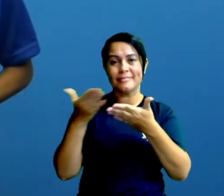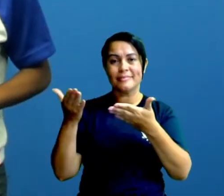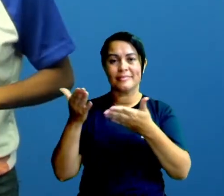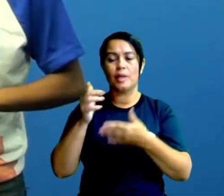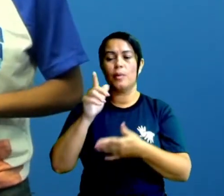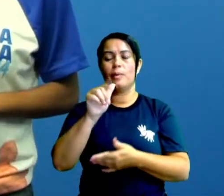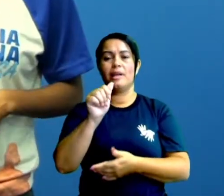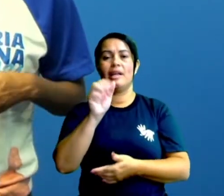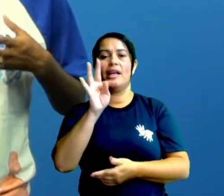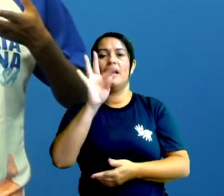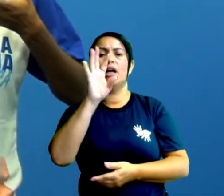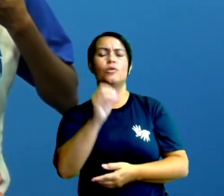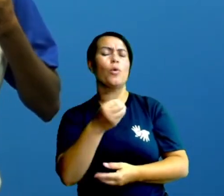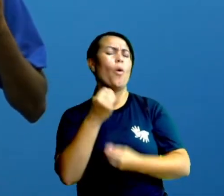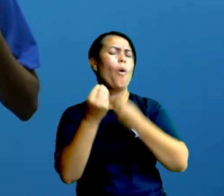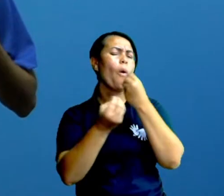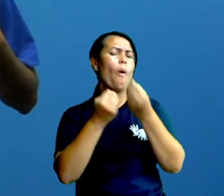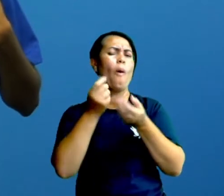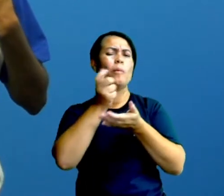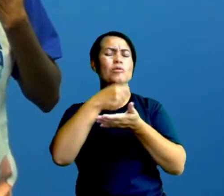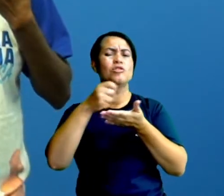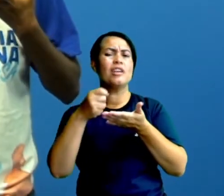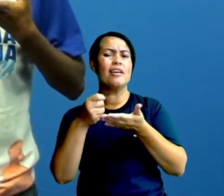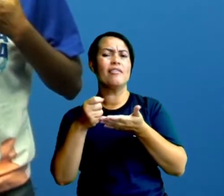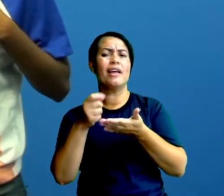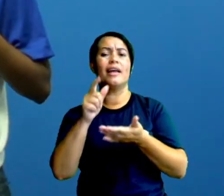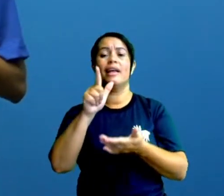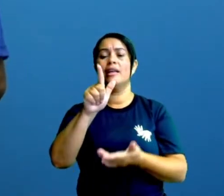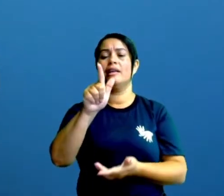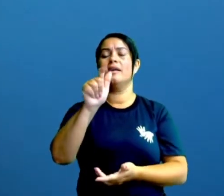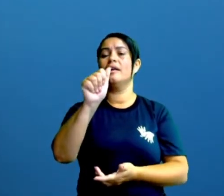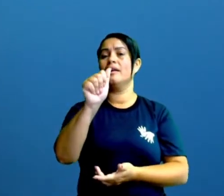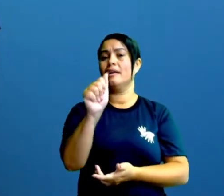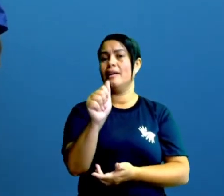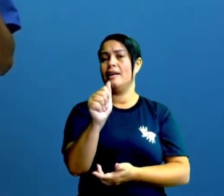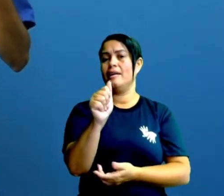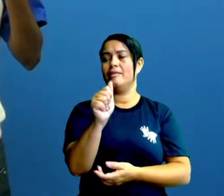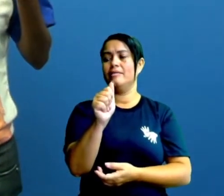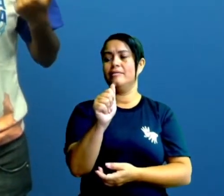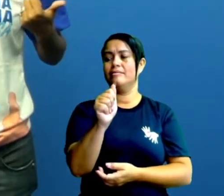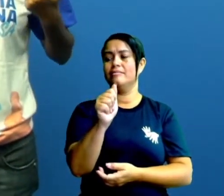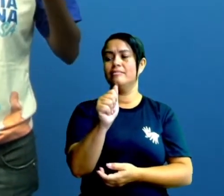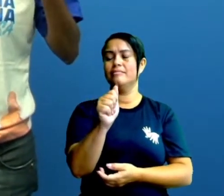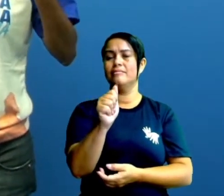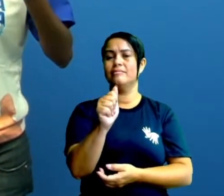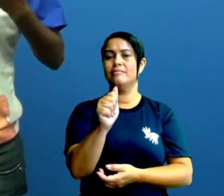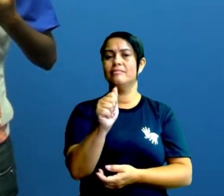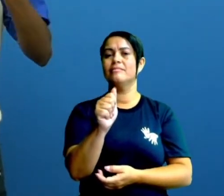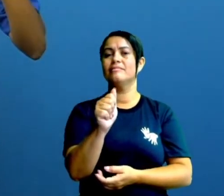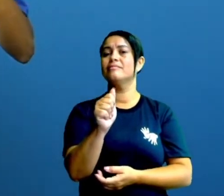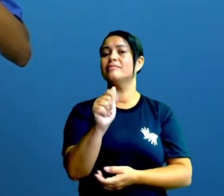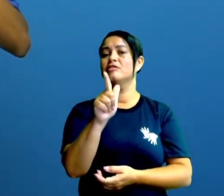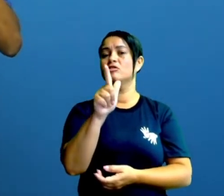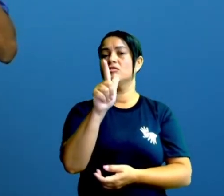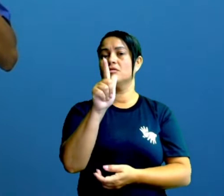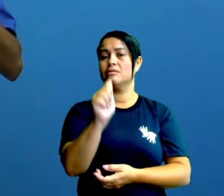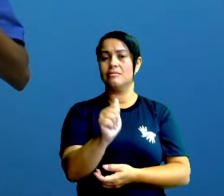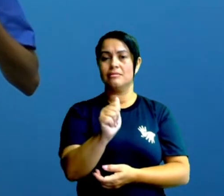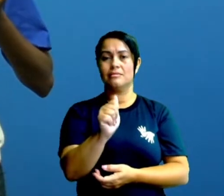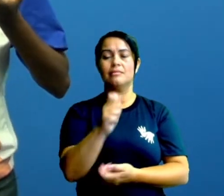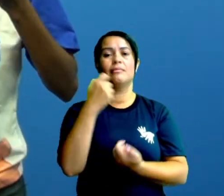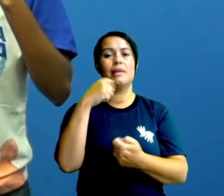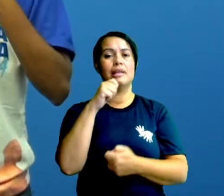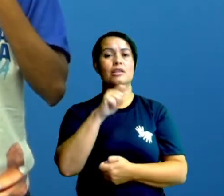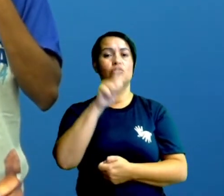para a gente escrever ga ga eu vou precisar do g e do ar para